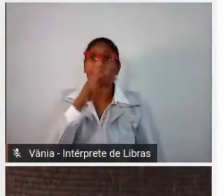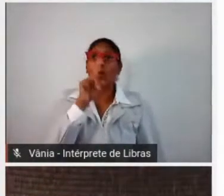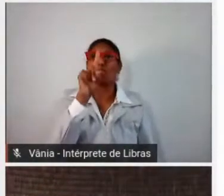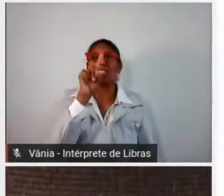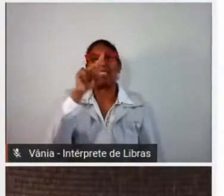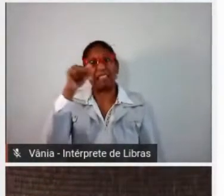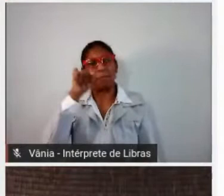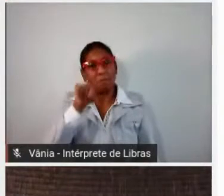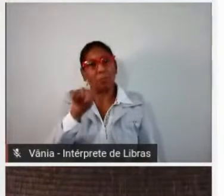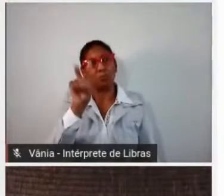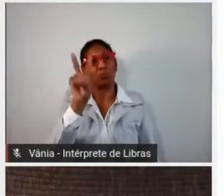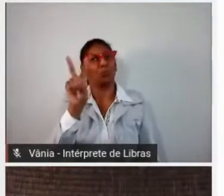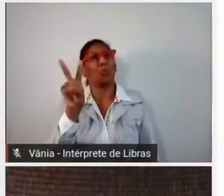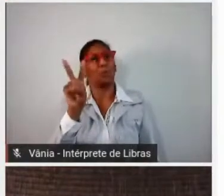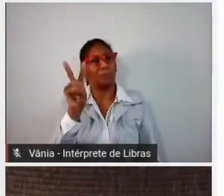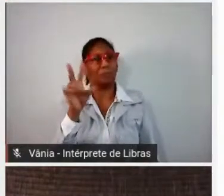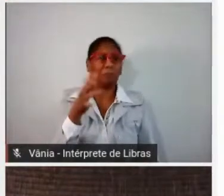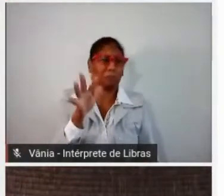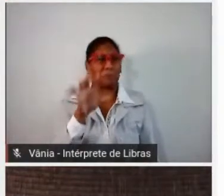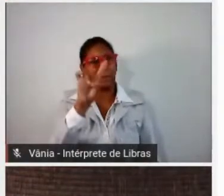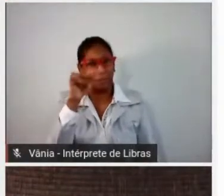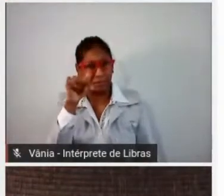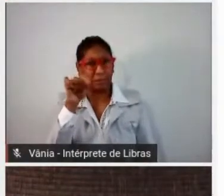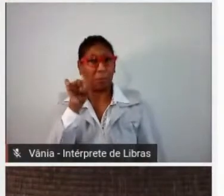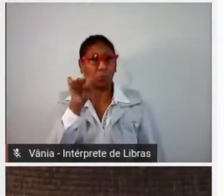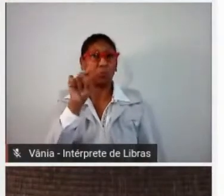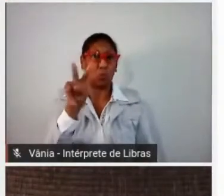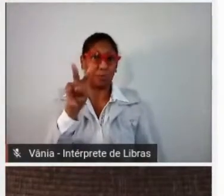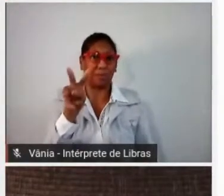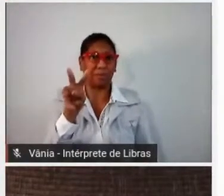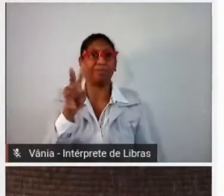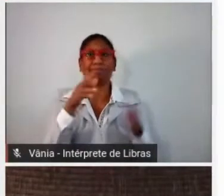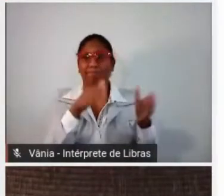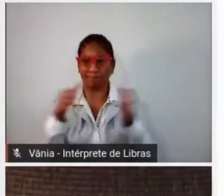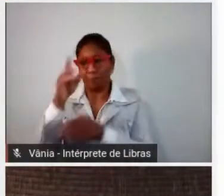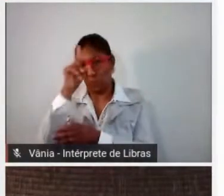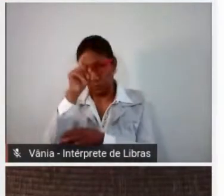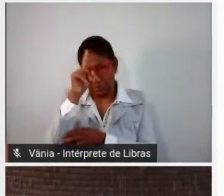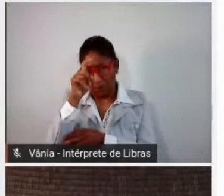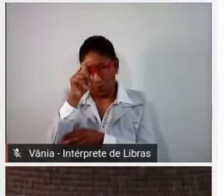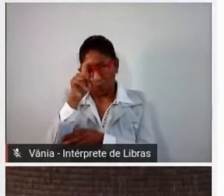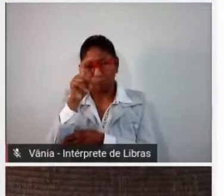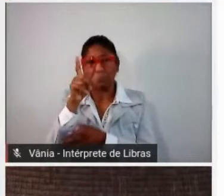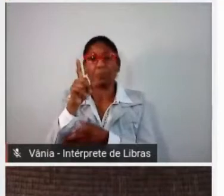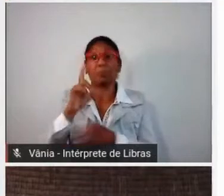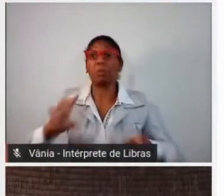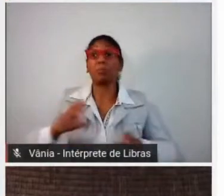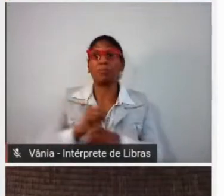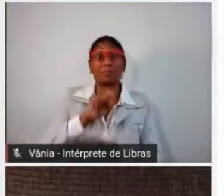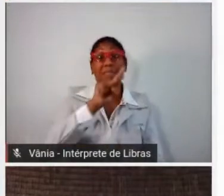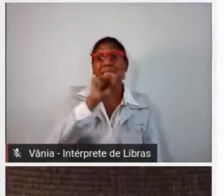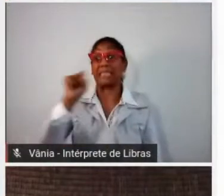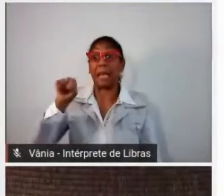17,2 ou 17,2 hospitalizações para cada 100 mil habitantes, é um nível alto